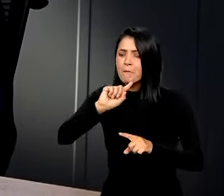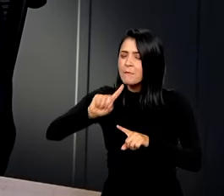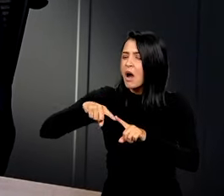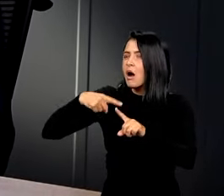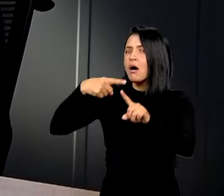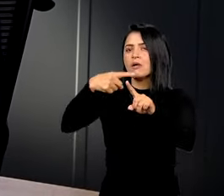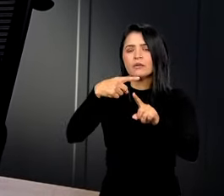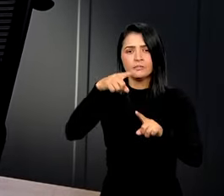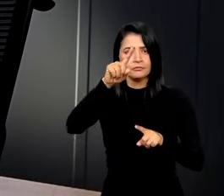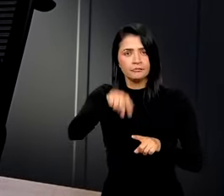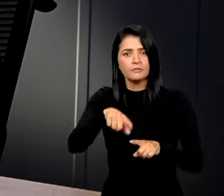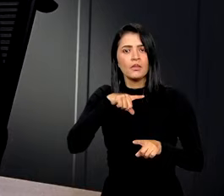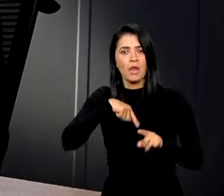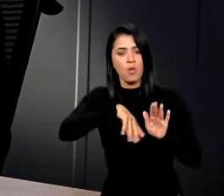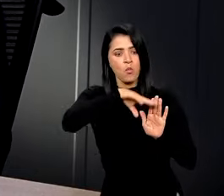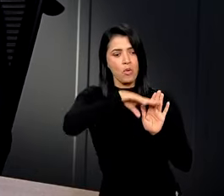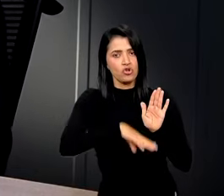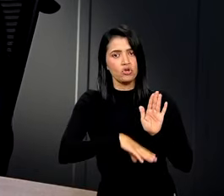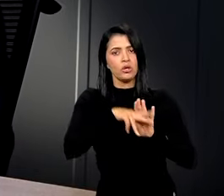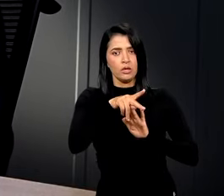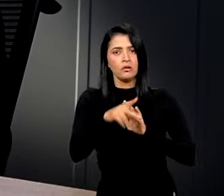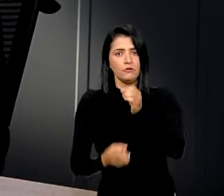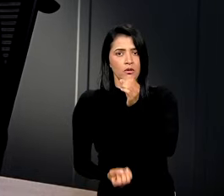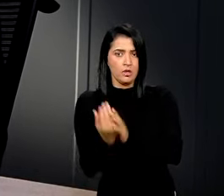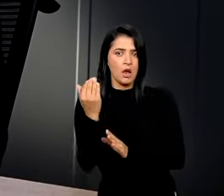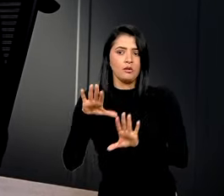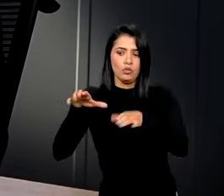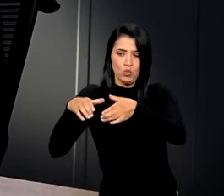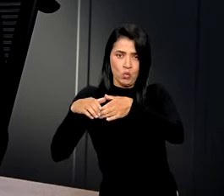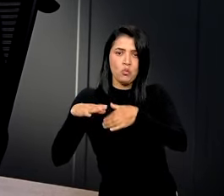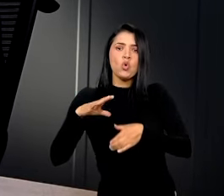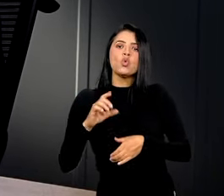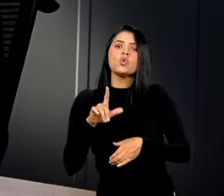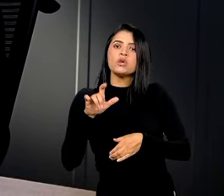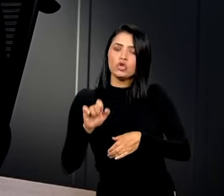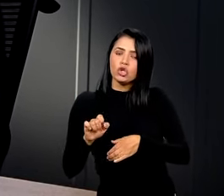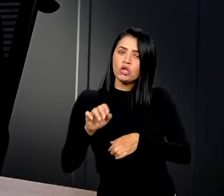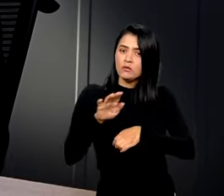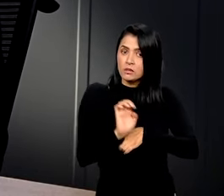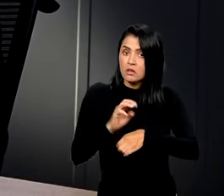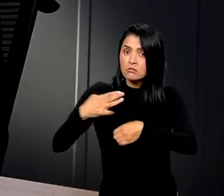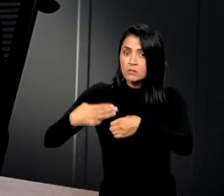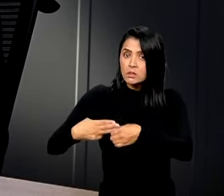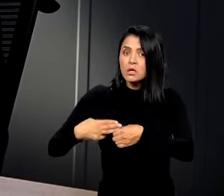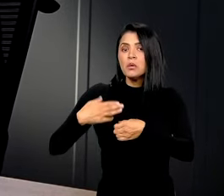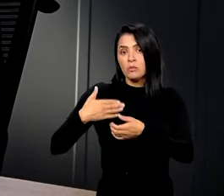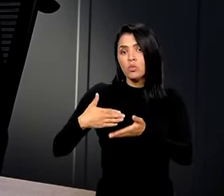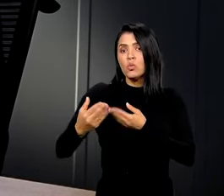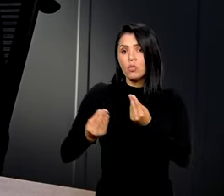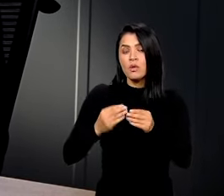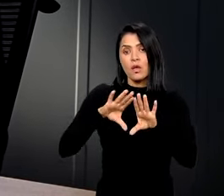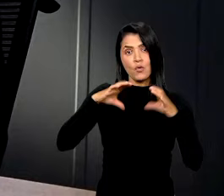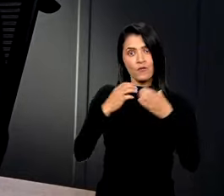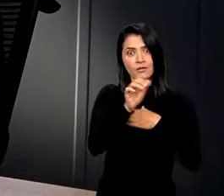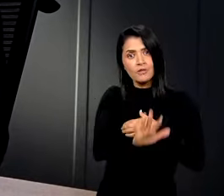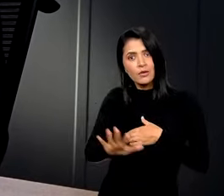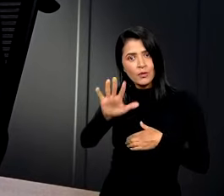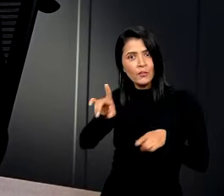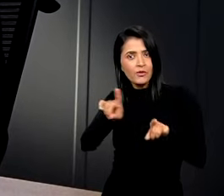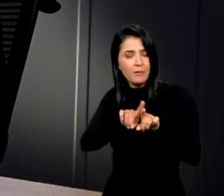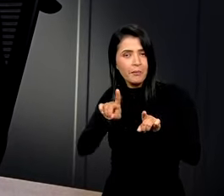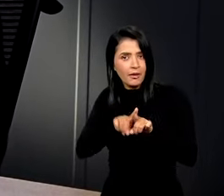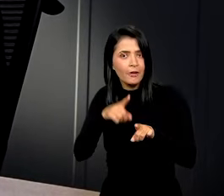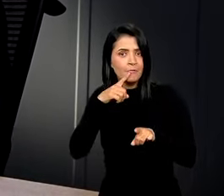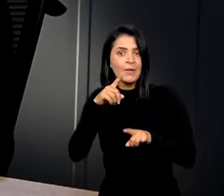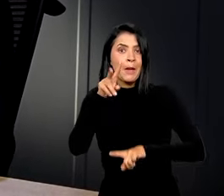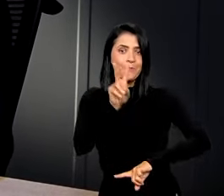uma agenda construída coletivamente, como disse, com estados, municípios e a partir da Conferência Nacional, tanto na